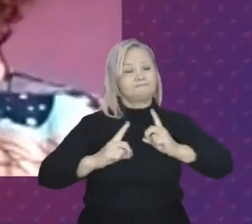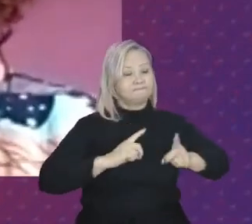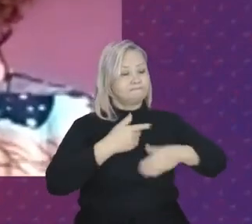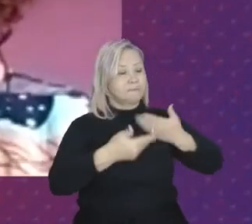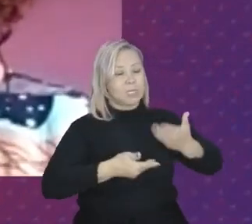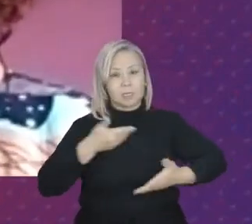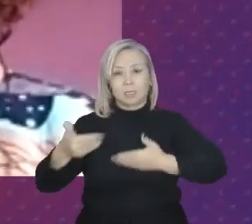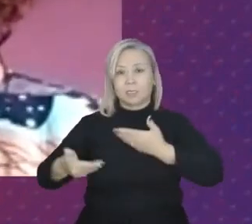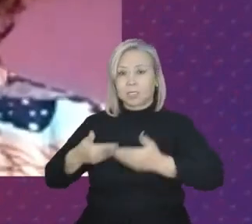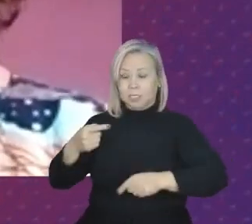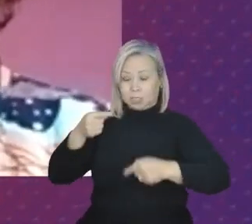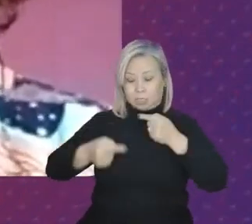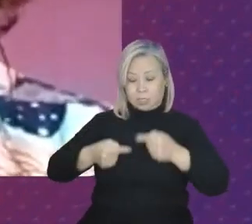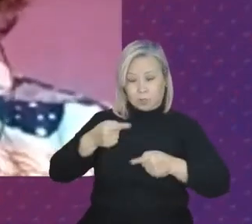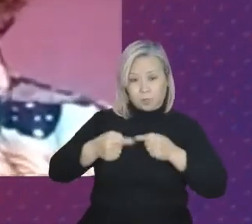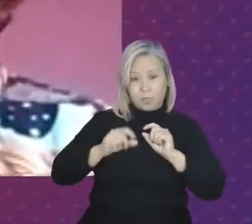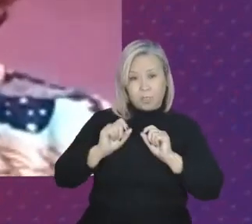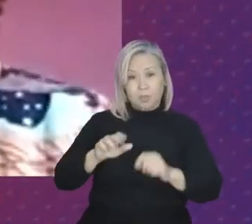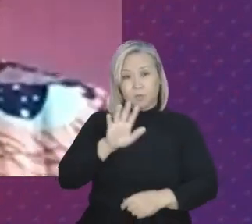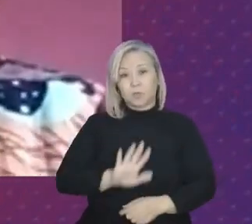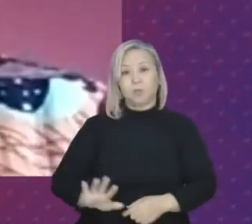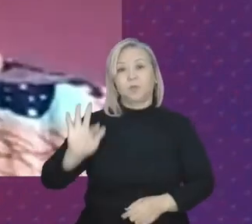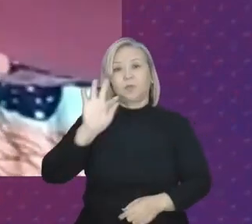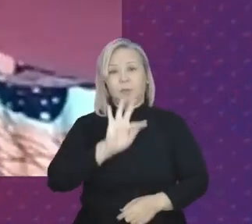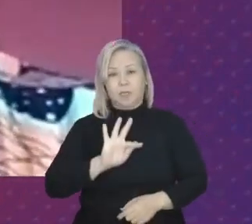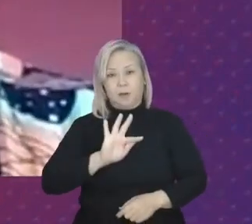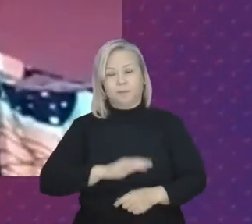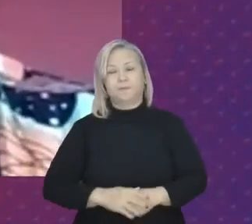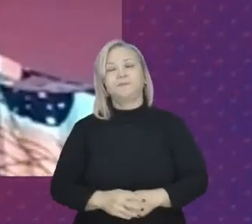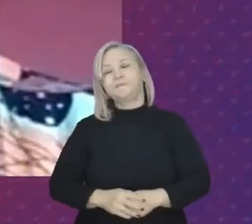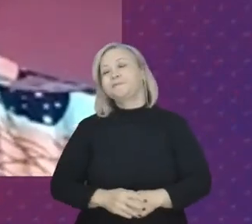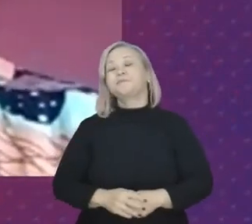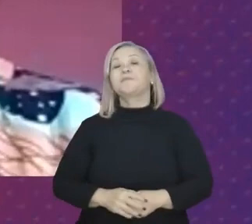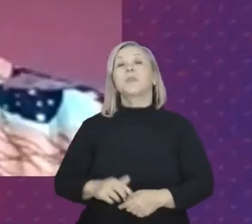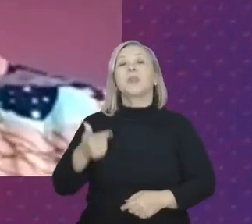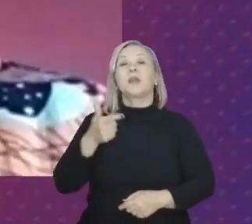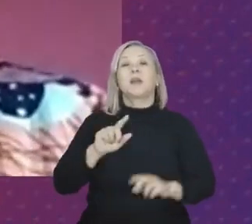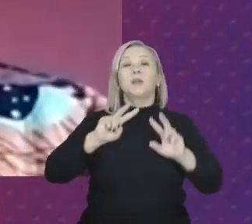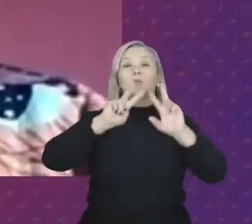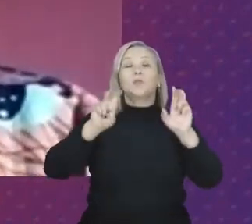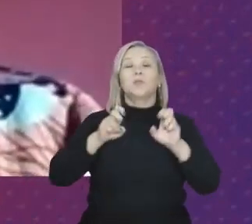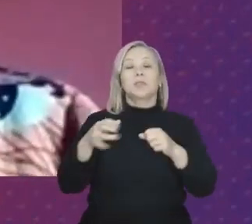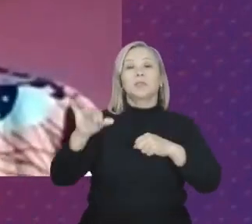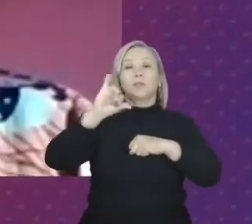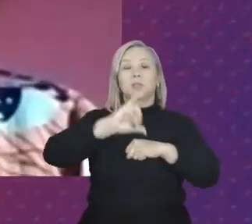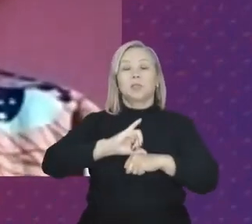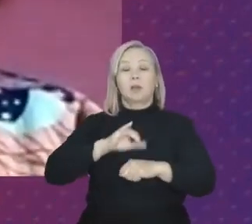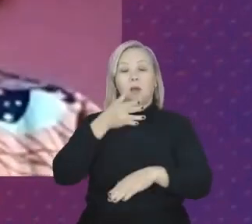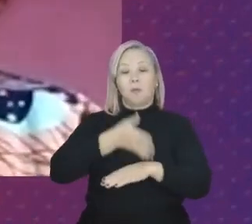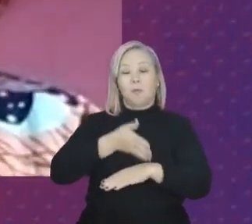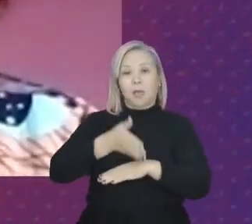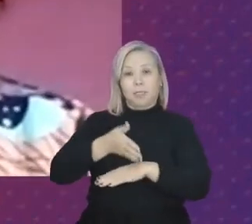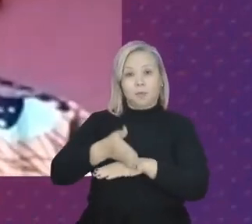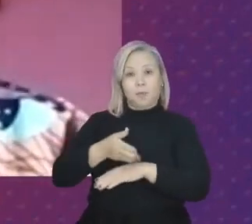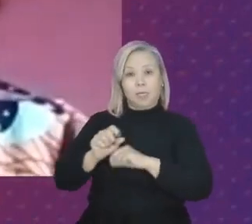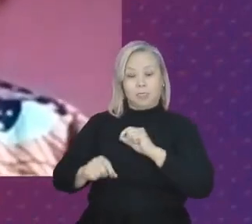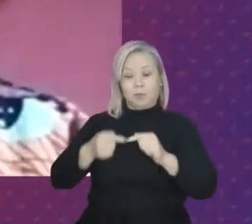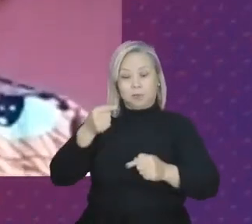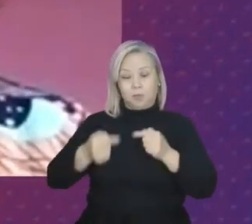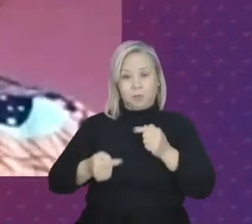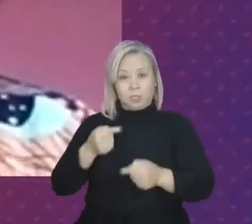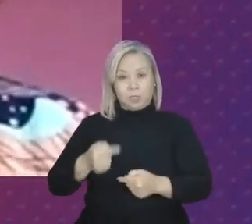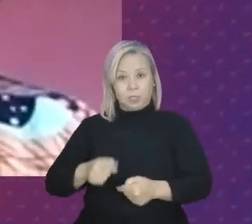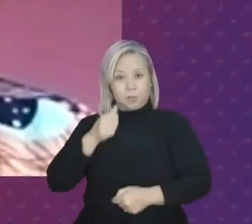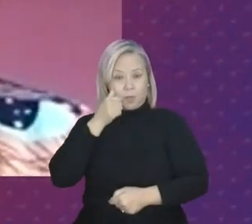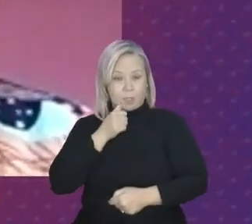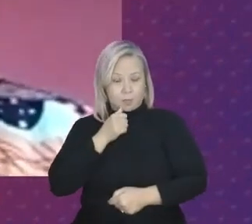políticas em âmbito federal. Uma outra questão também que foi central à participação da Secretaria Nacional de Políticas para as Mulheres